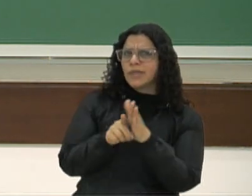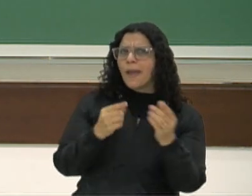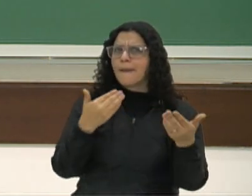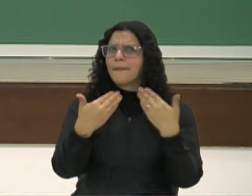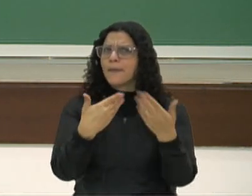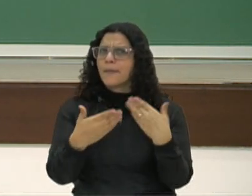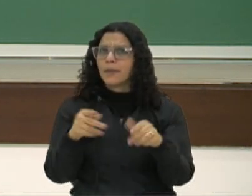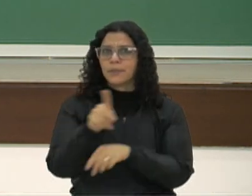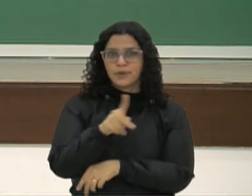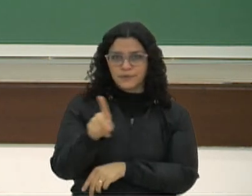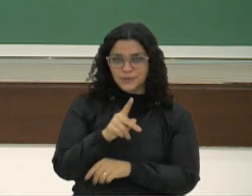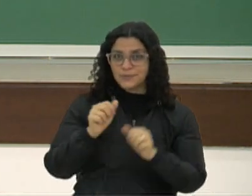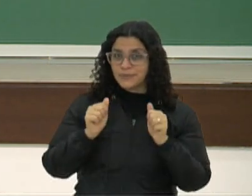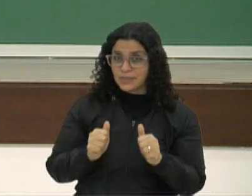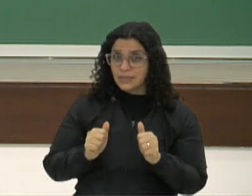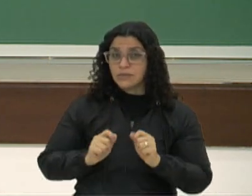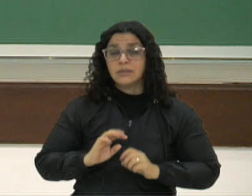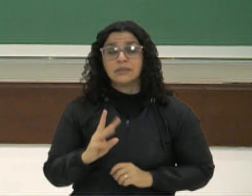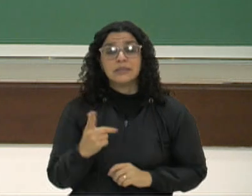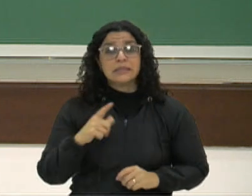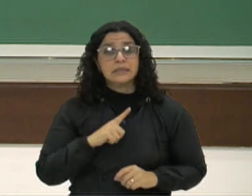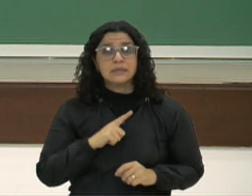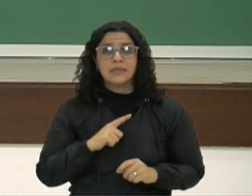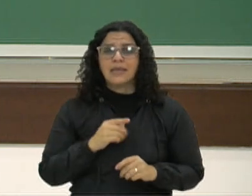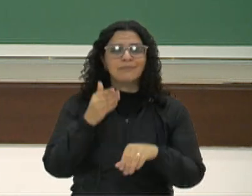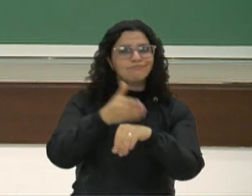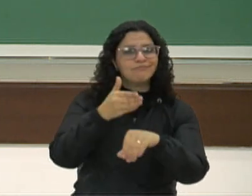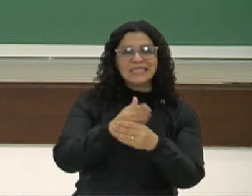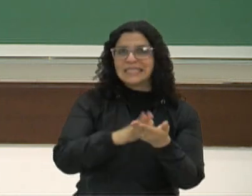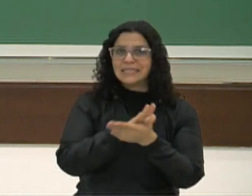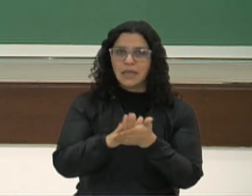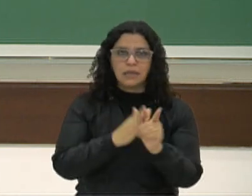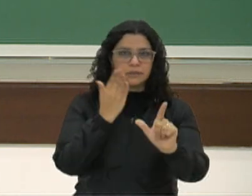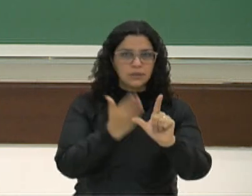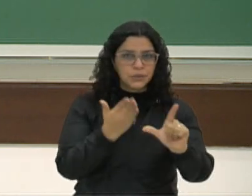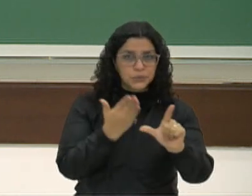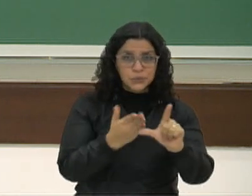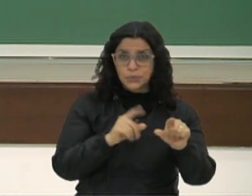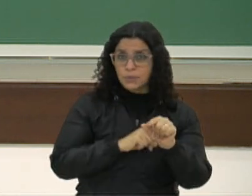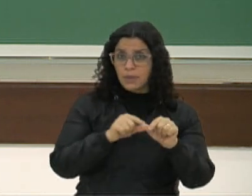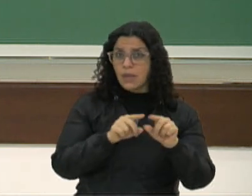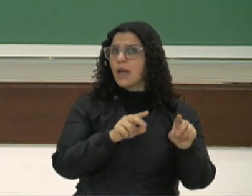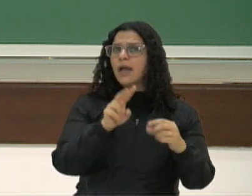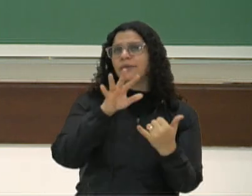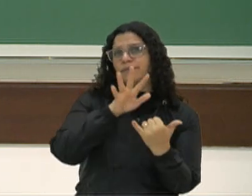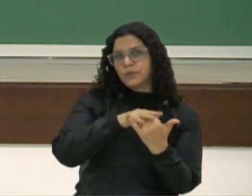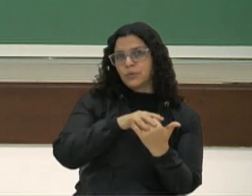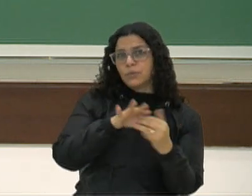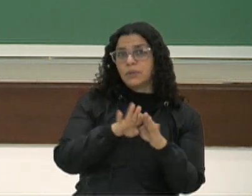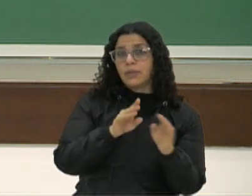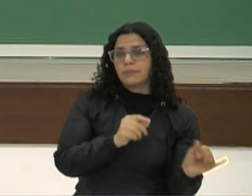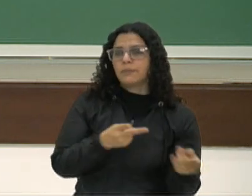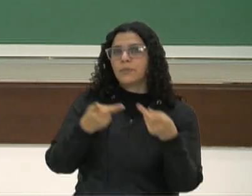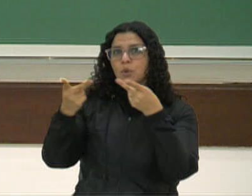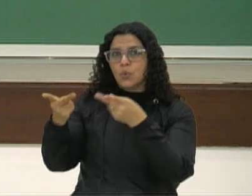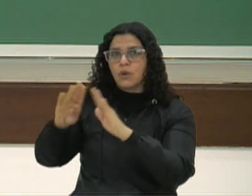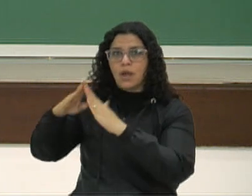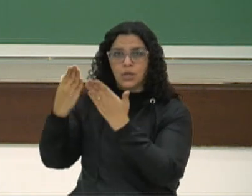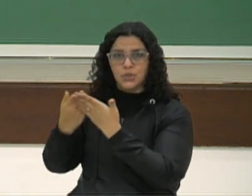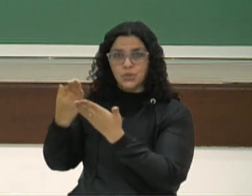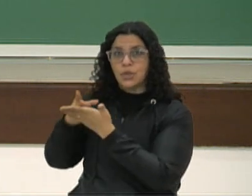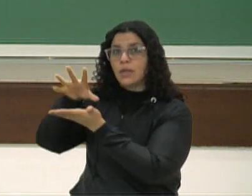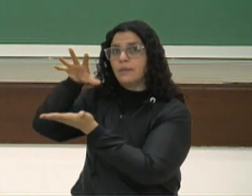seus professores. E se por algum motivo você não tem acesso ao Google Classroom ou às salas virtuais, procure a sua escola e retire